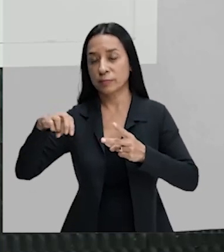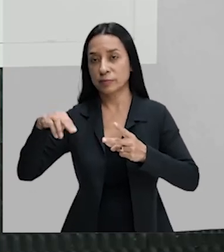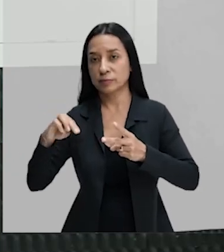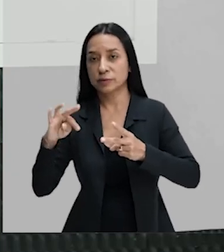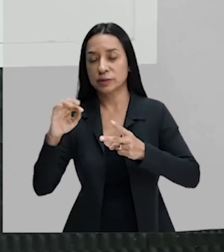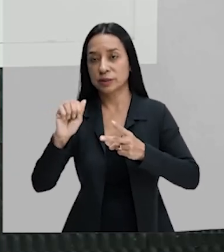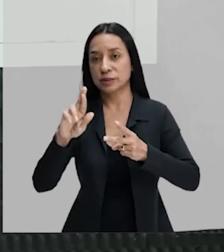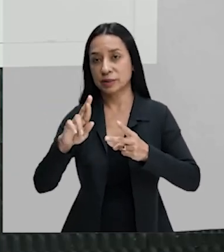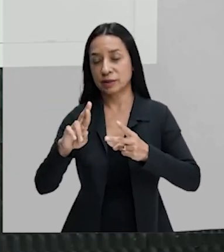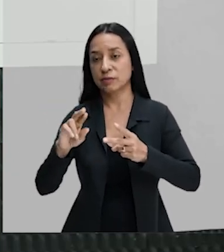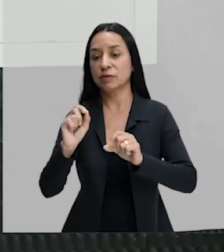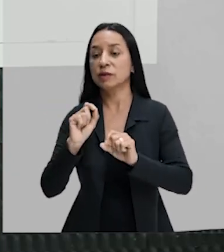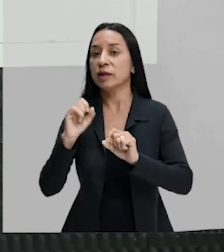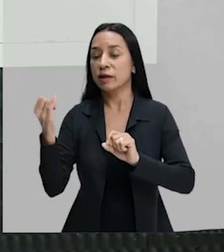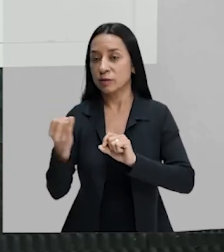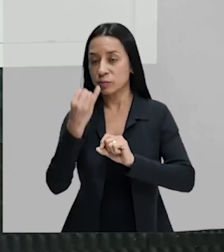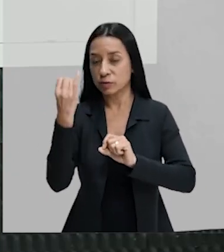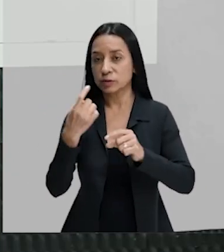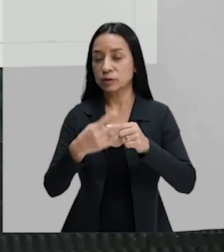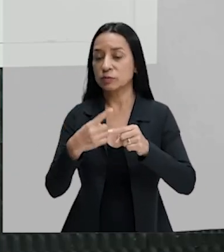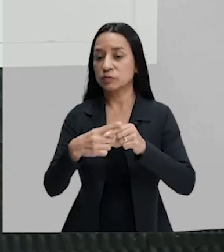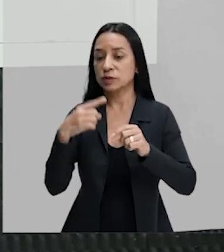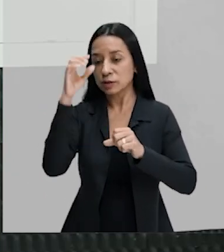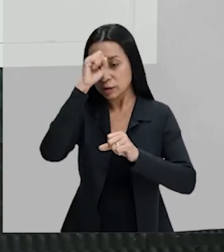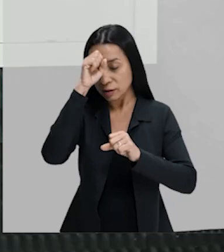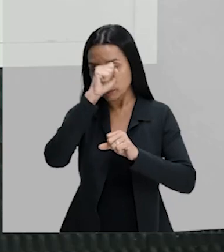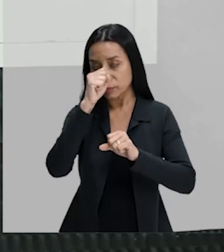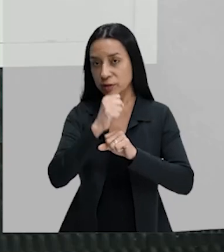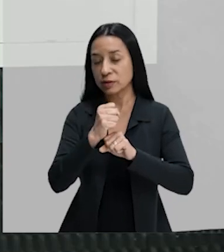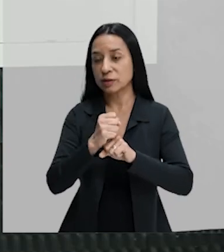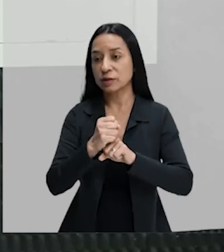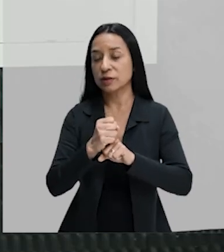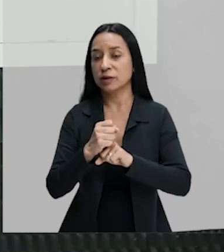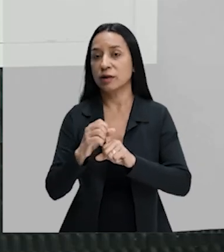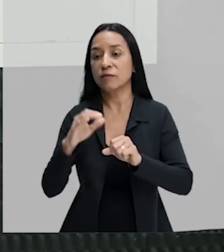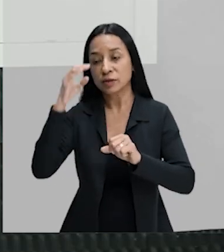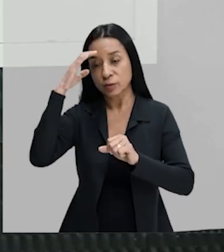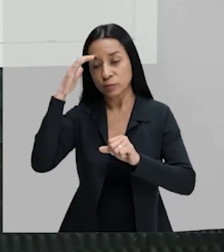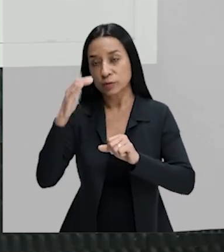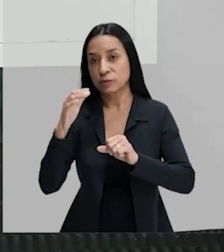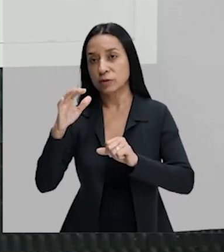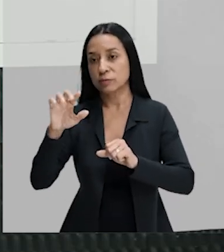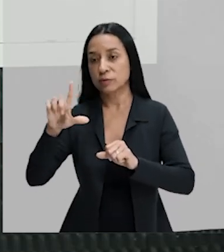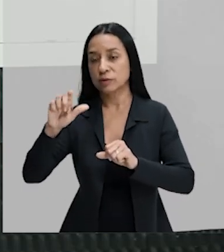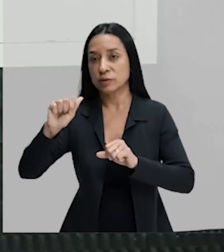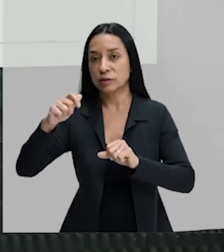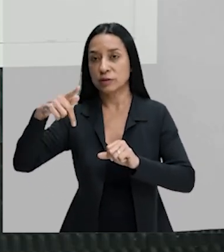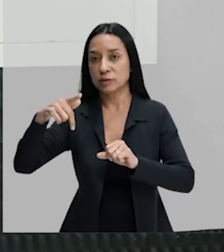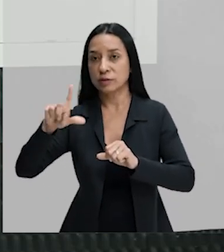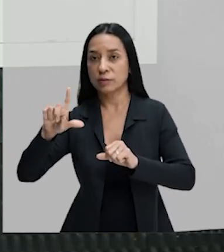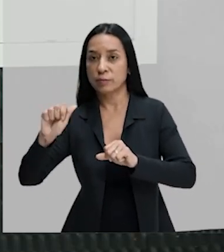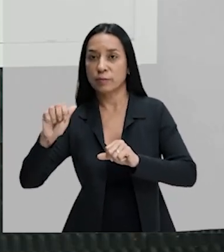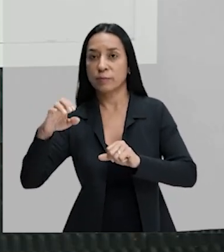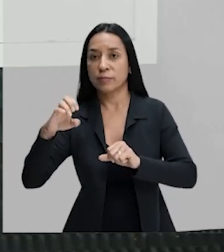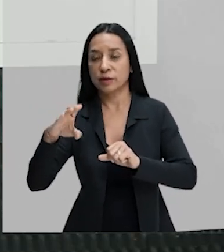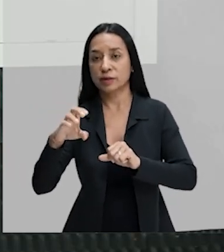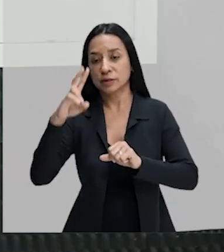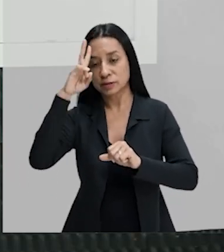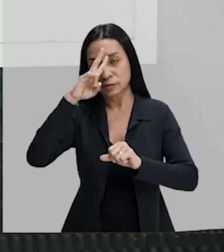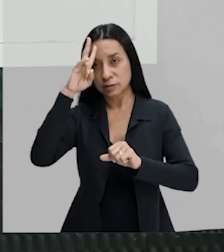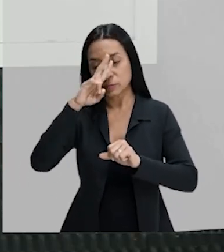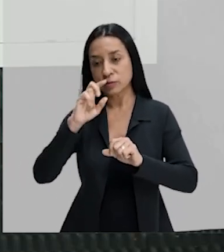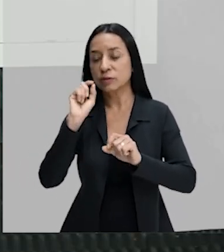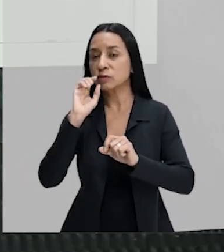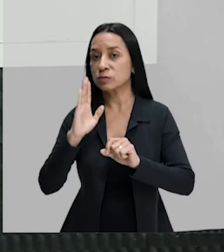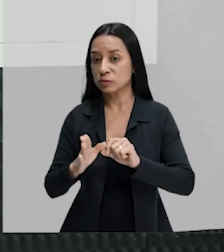a resolver o determinante pelo teorema de Laplace. Tá? Lembrando que a gente já viu algumas formas de calcular